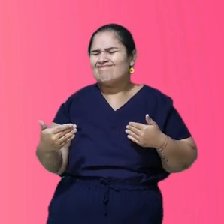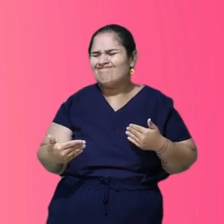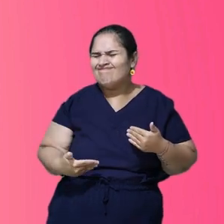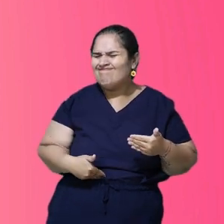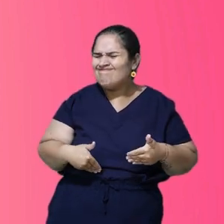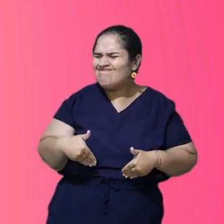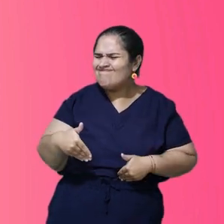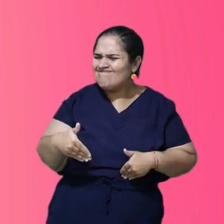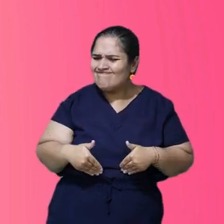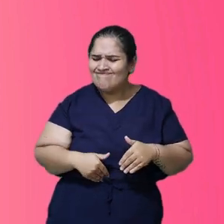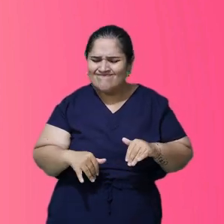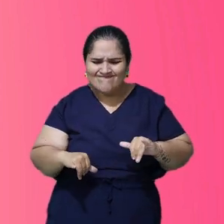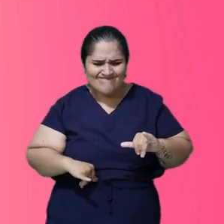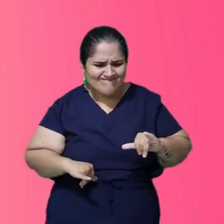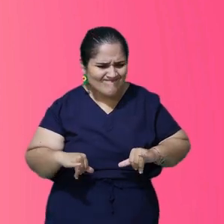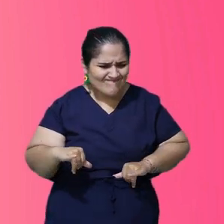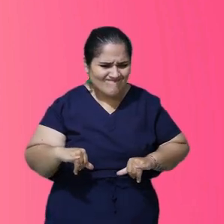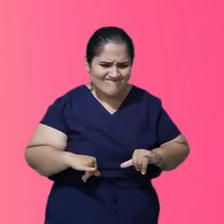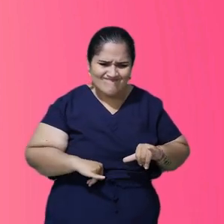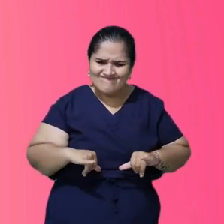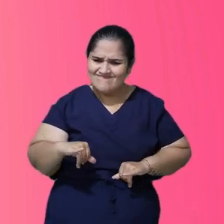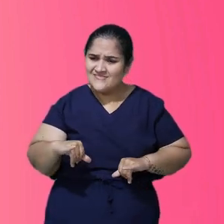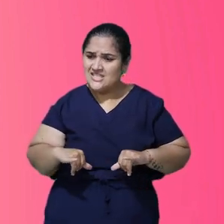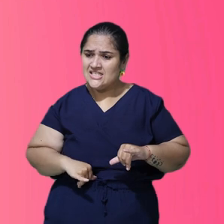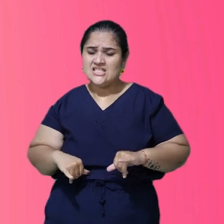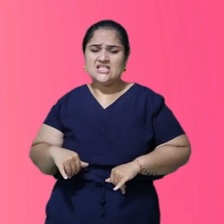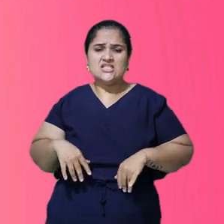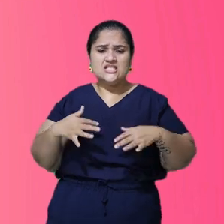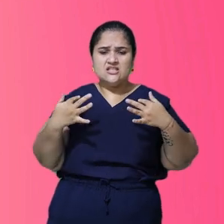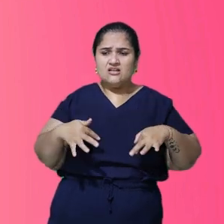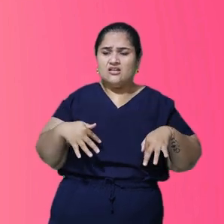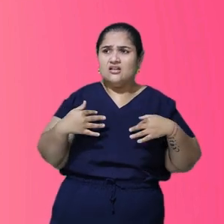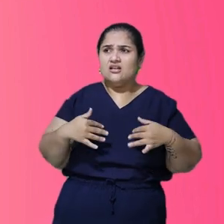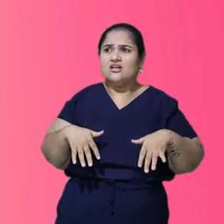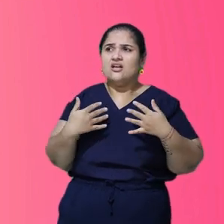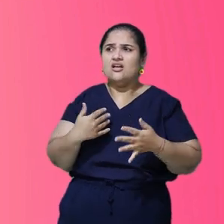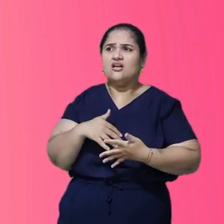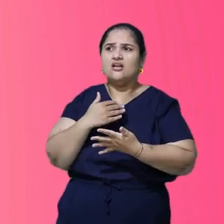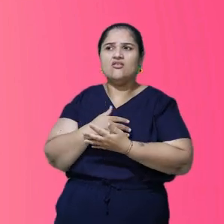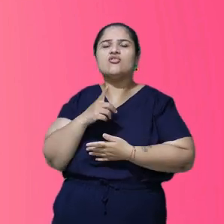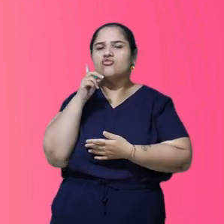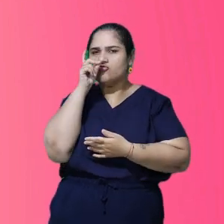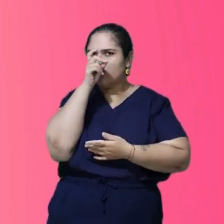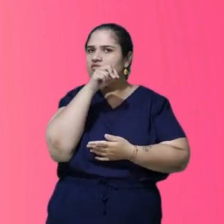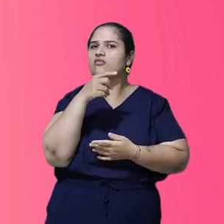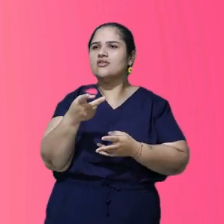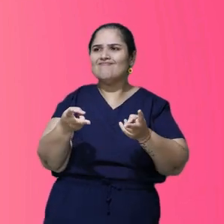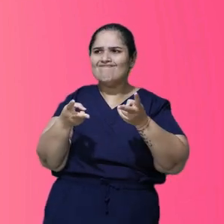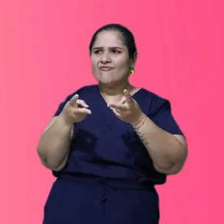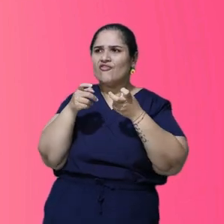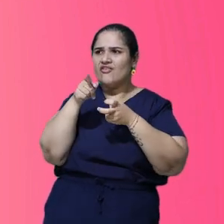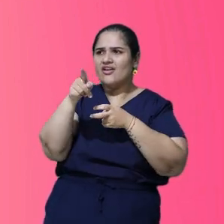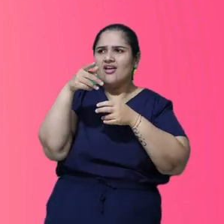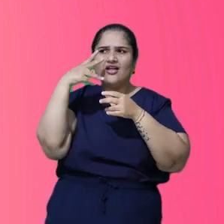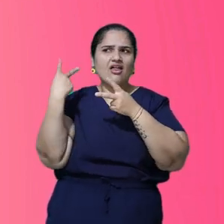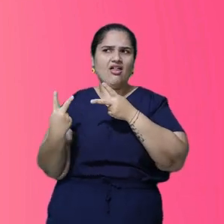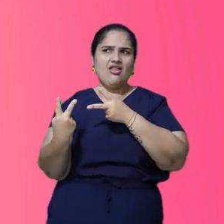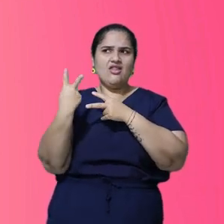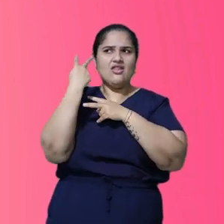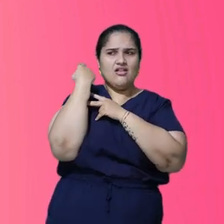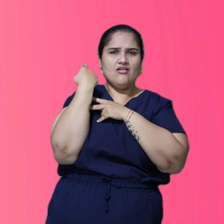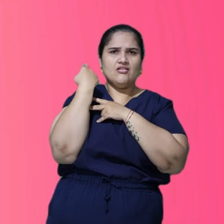ela perder o cabelo e... Nossa, foi muito difícil. Mas assim que ela cortou o cabelo,